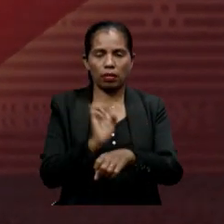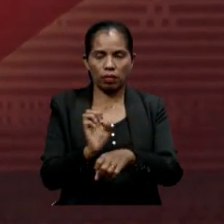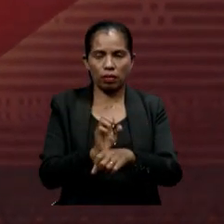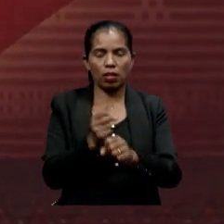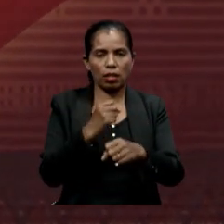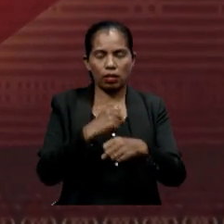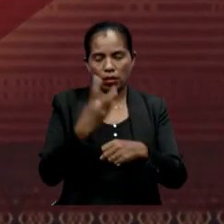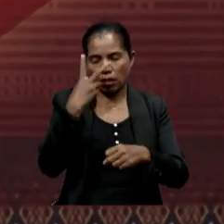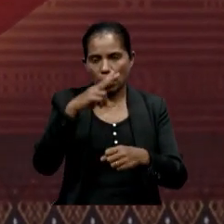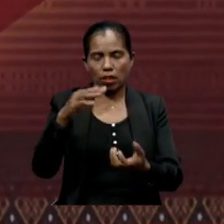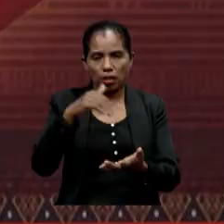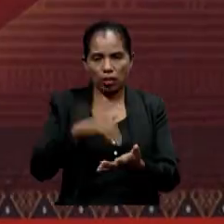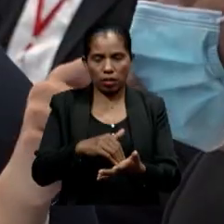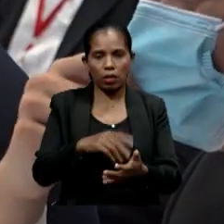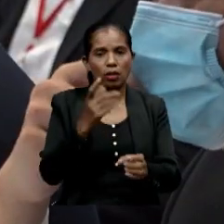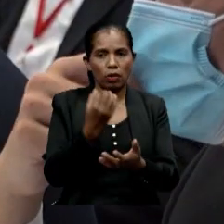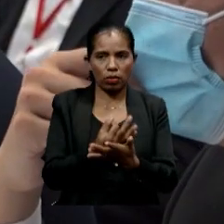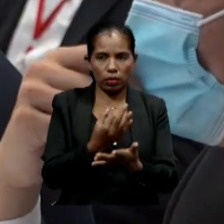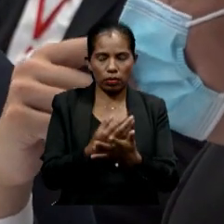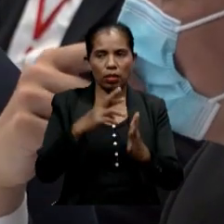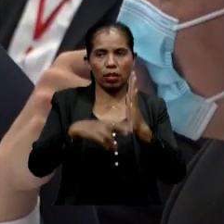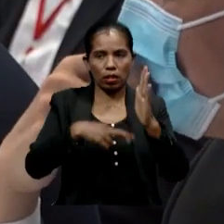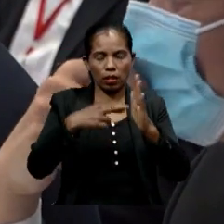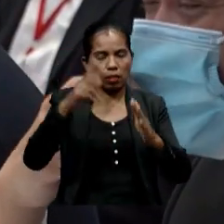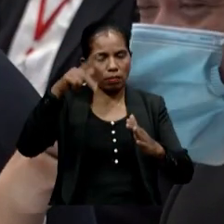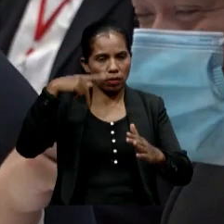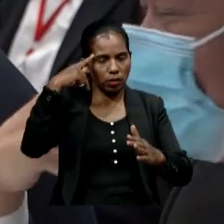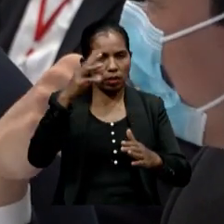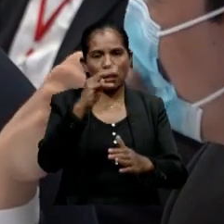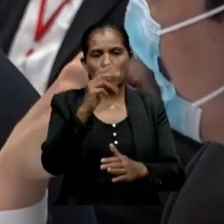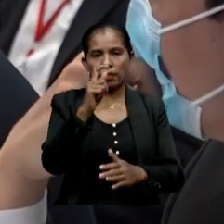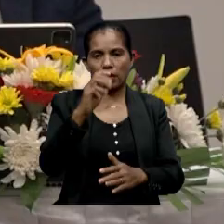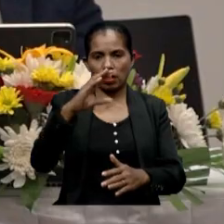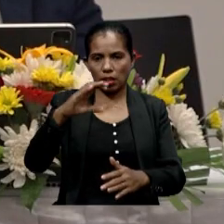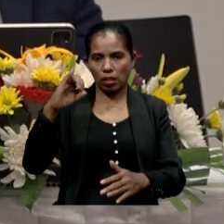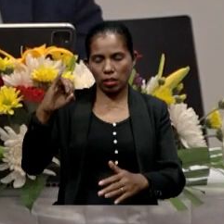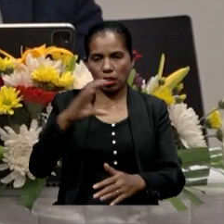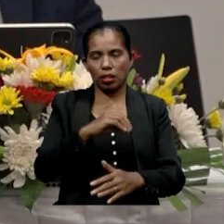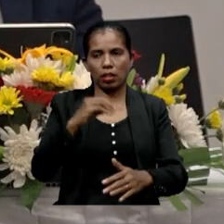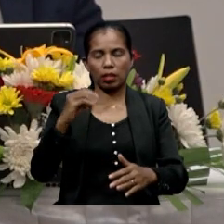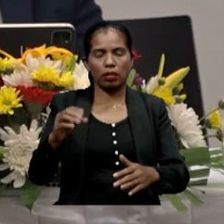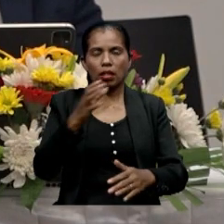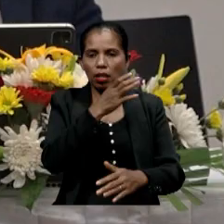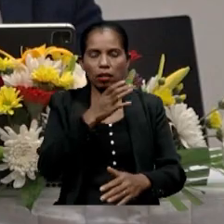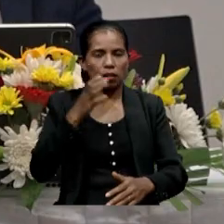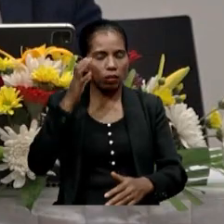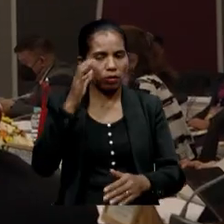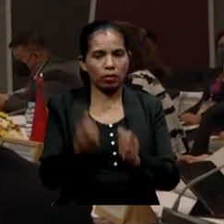halamos avaliação para o setor mineiro, regulamento para política, turismo, comércio e indústria, setor agricultura, no